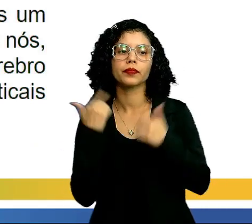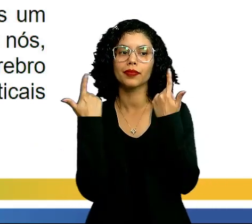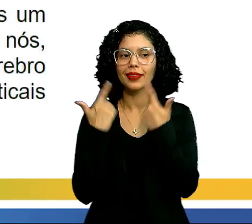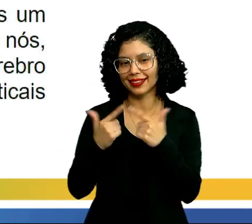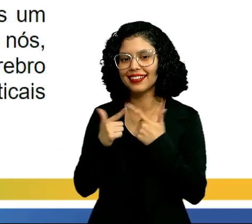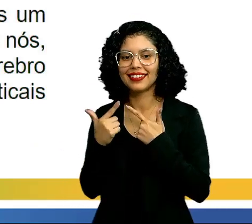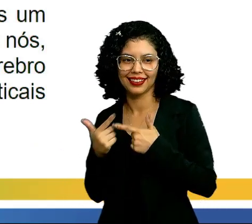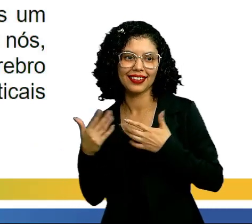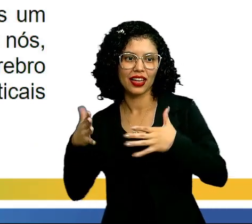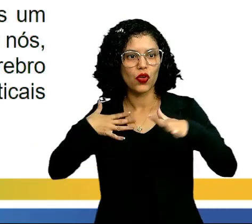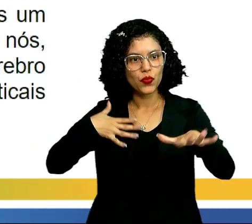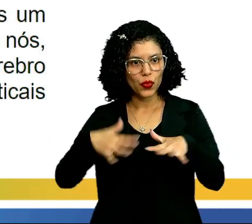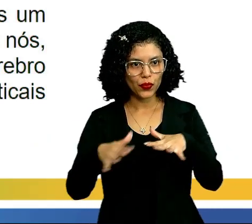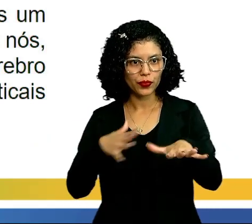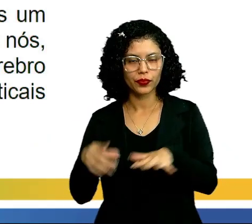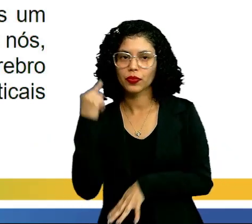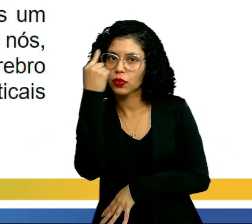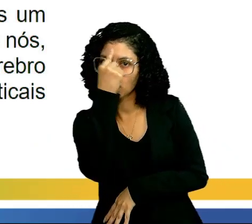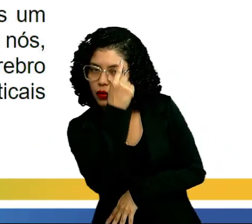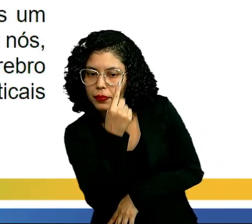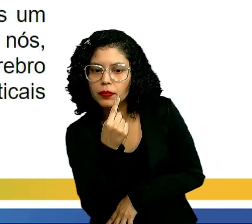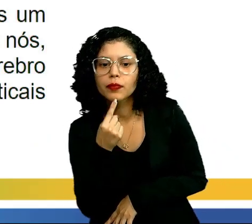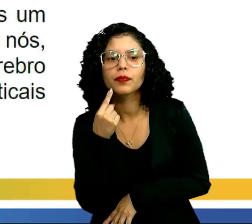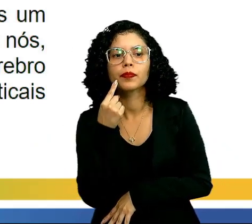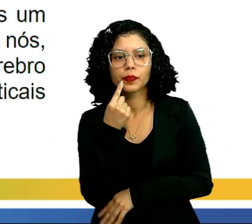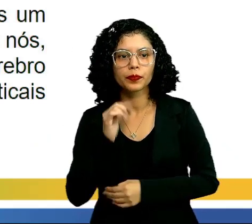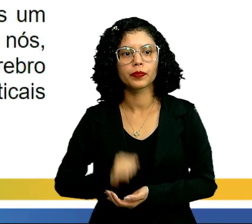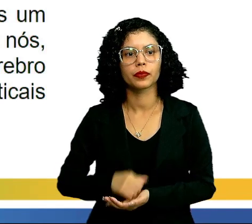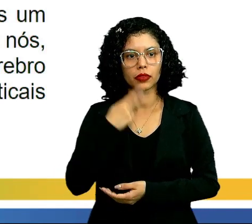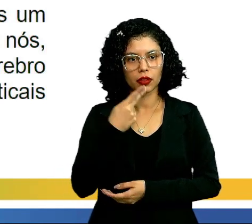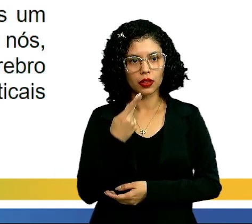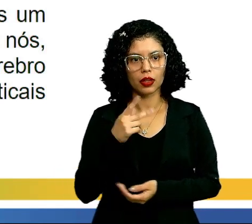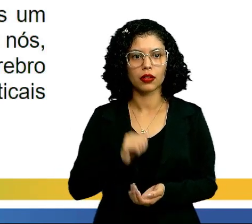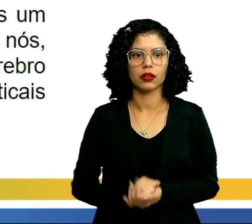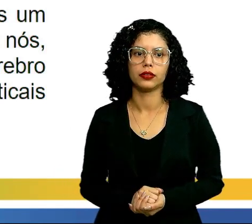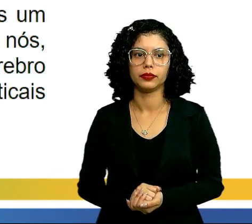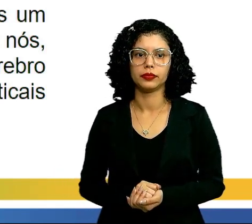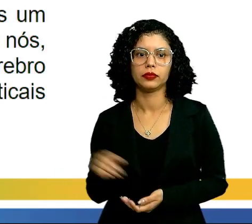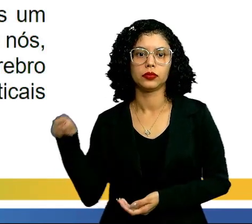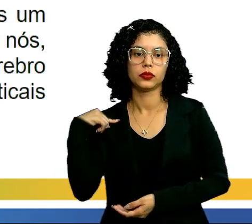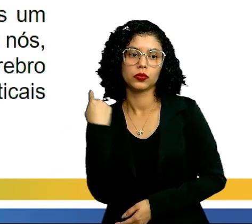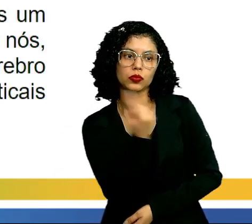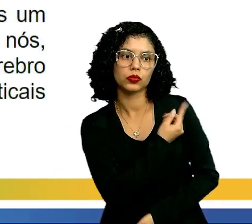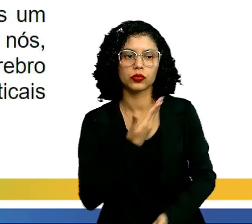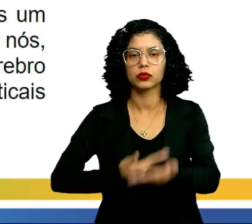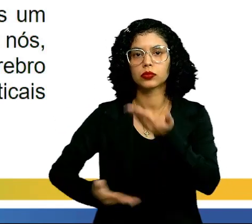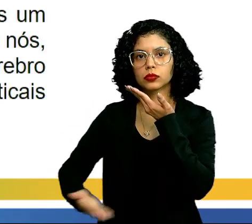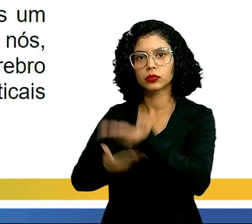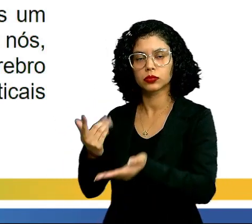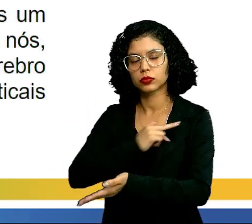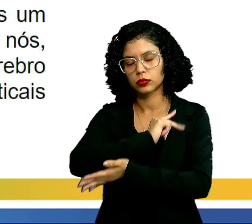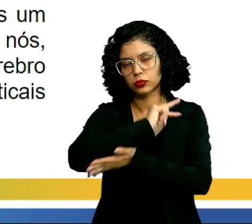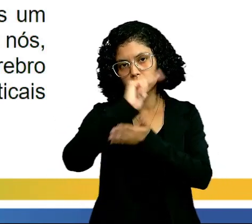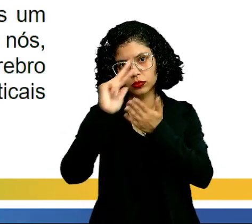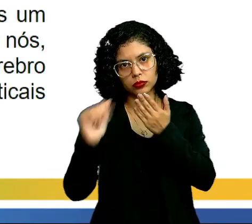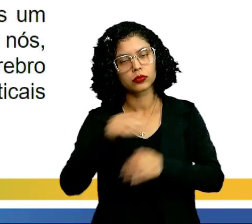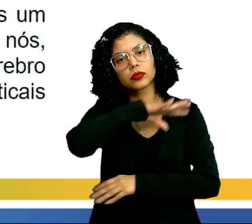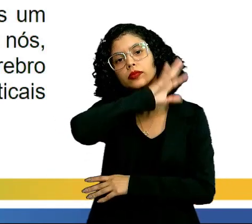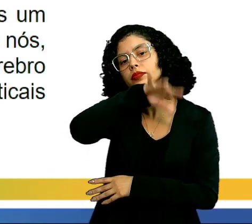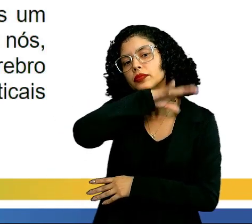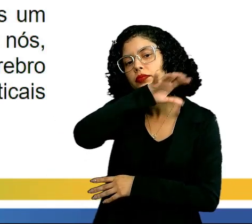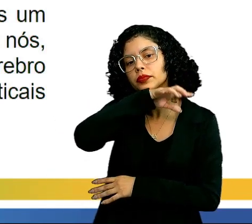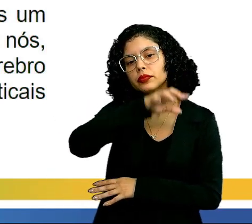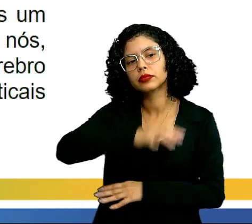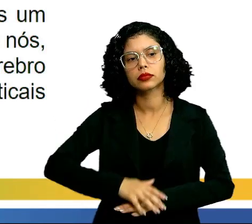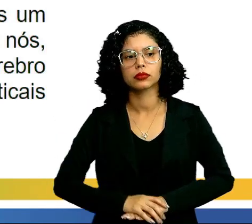expressão física do riso, do movimento da face e da vocalização, nós compartilhamos